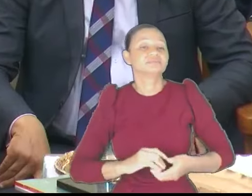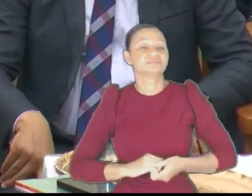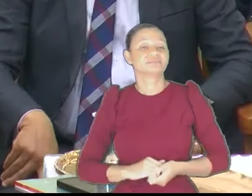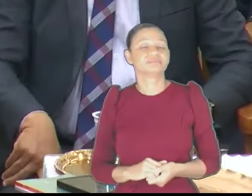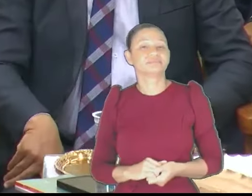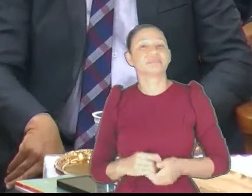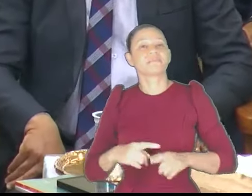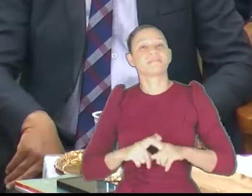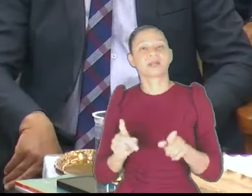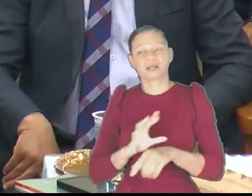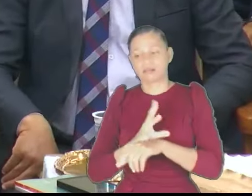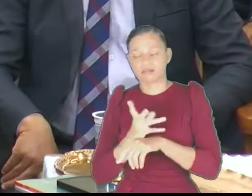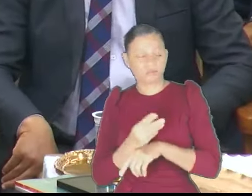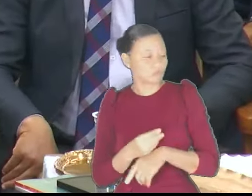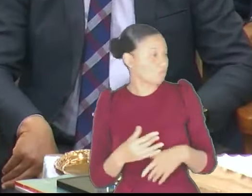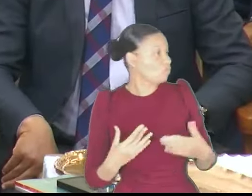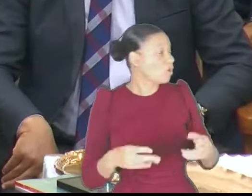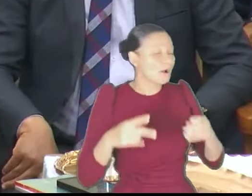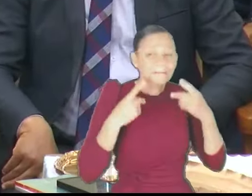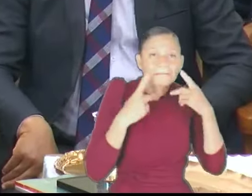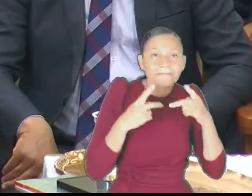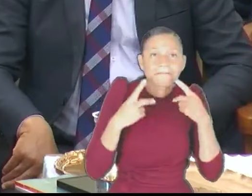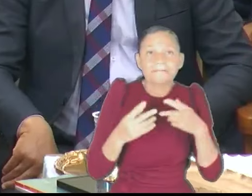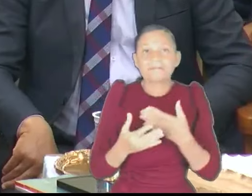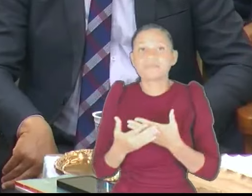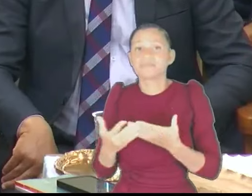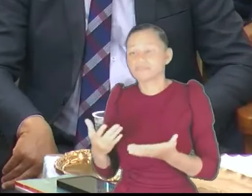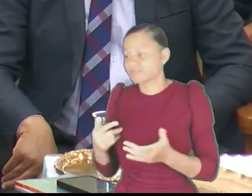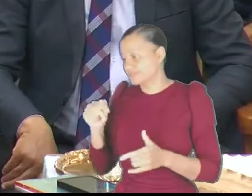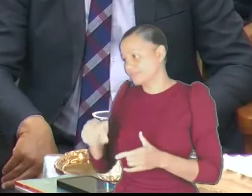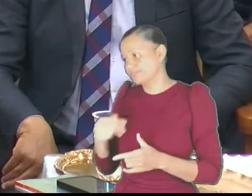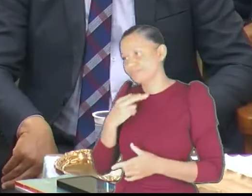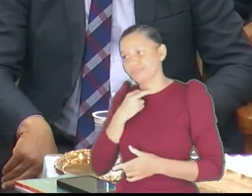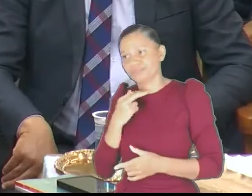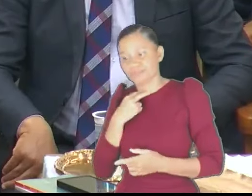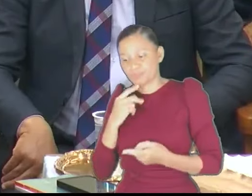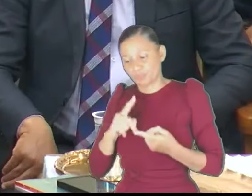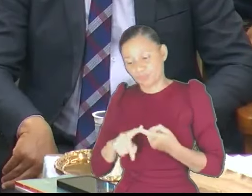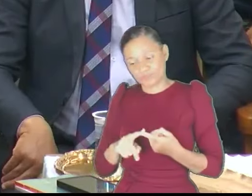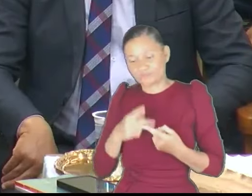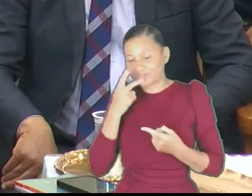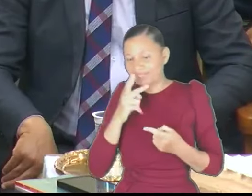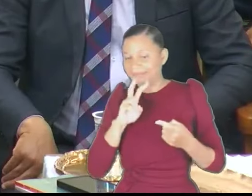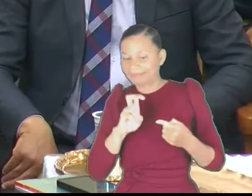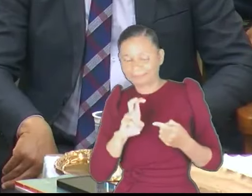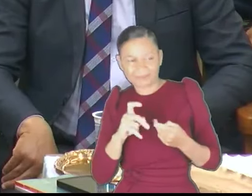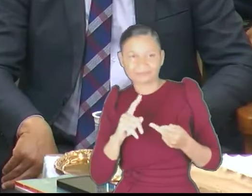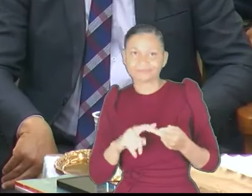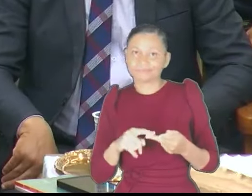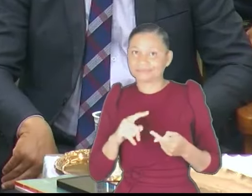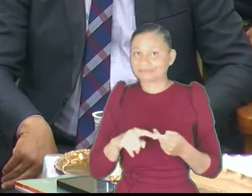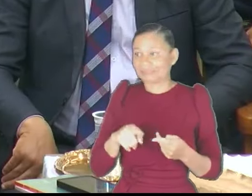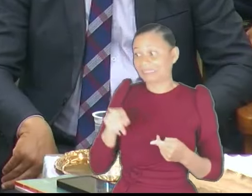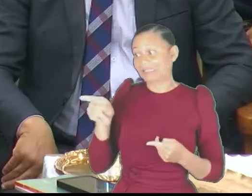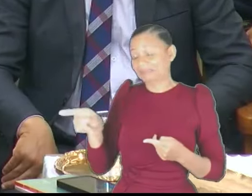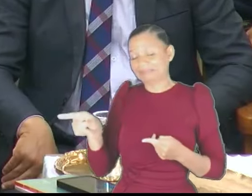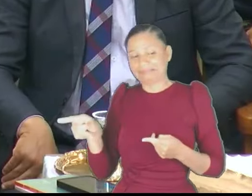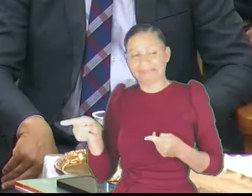Mas tem igreja que diz, pastor, qual é o sermão? Olha, aqui é o seguinte, não pode mexer nisso. Por quê? Porque, olha, se mexer naquele